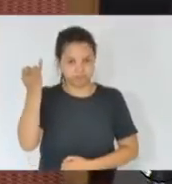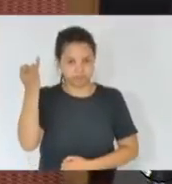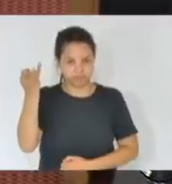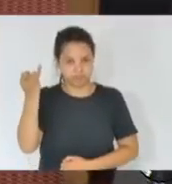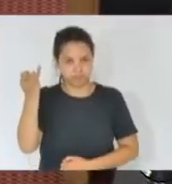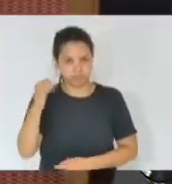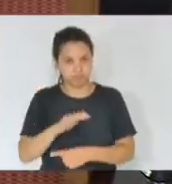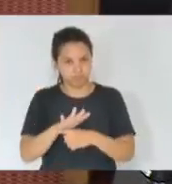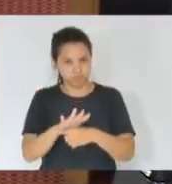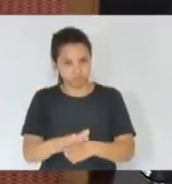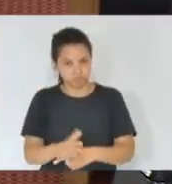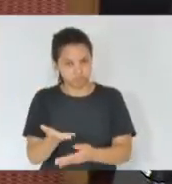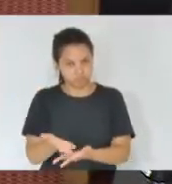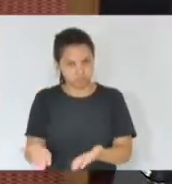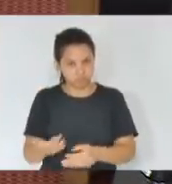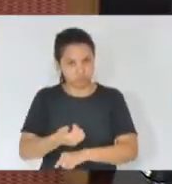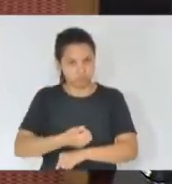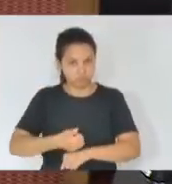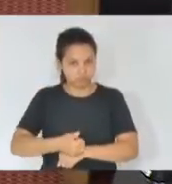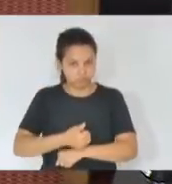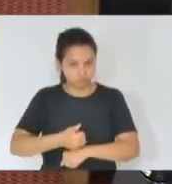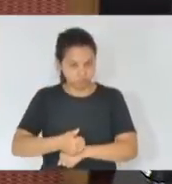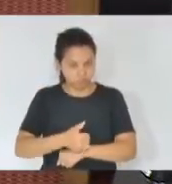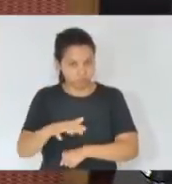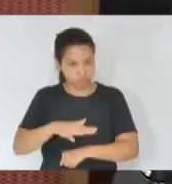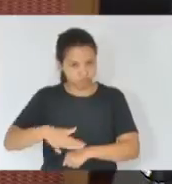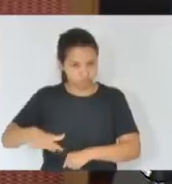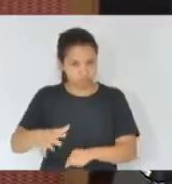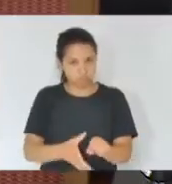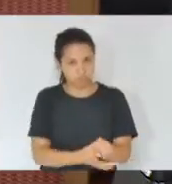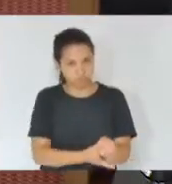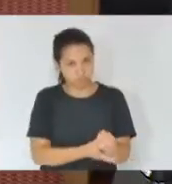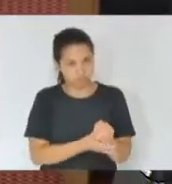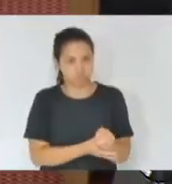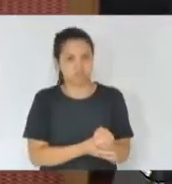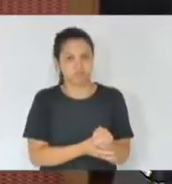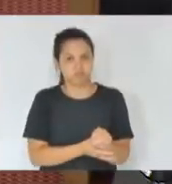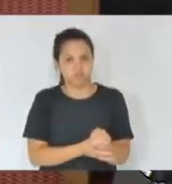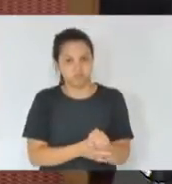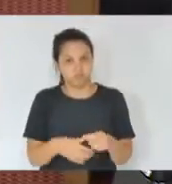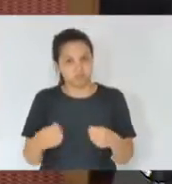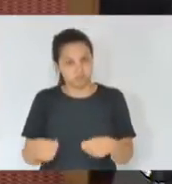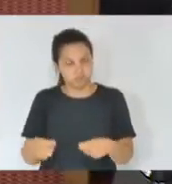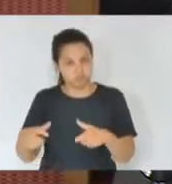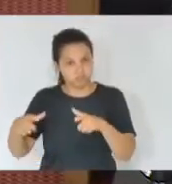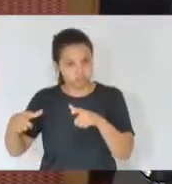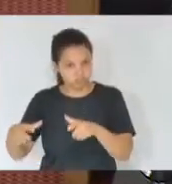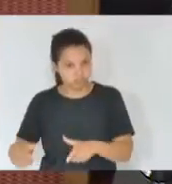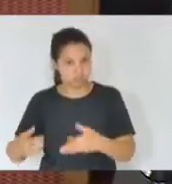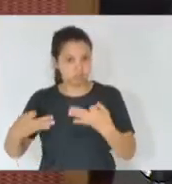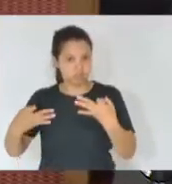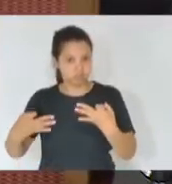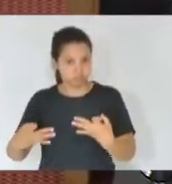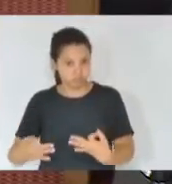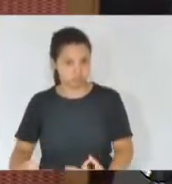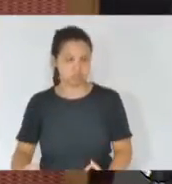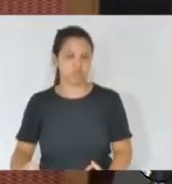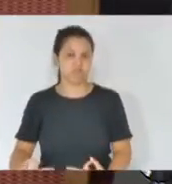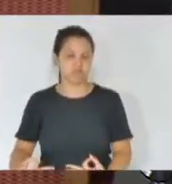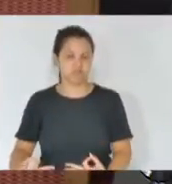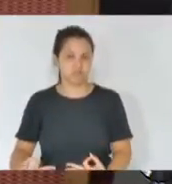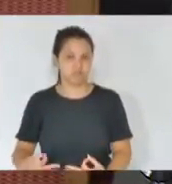segurança pública, como bem colocou o deputado Ulisses, a necessidade de ter uma instalação física adequada. Hoje,